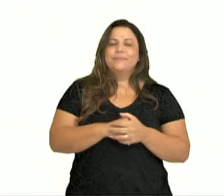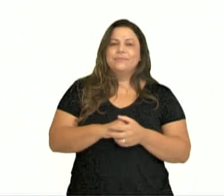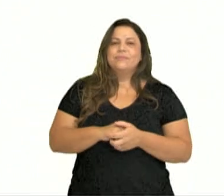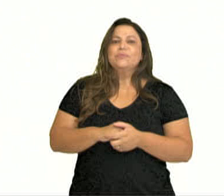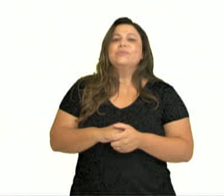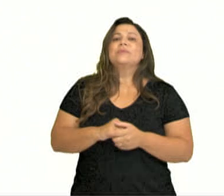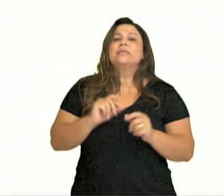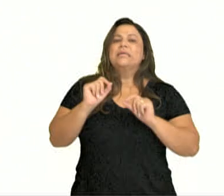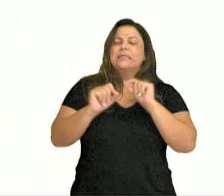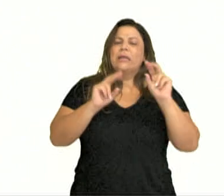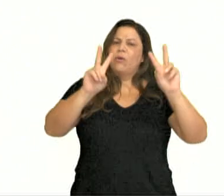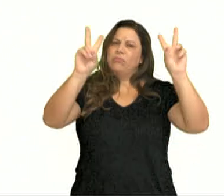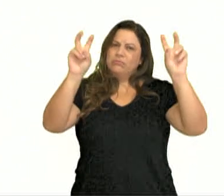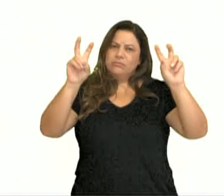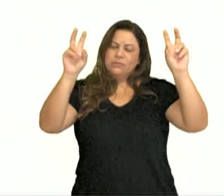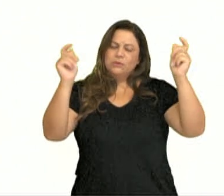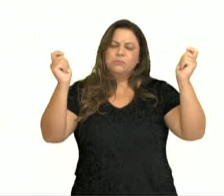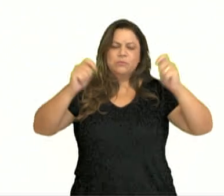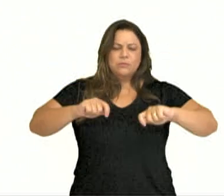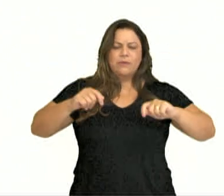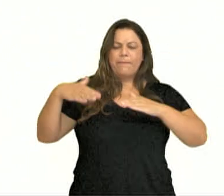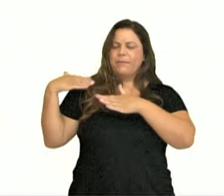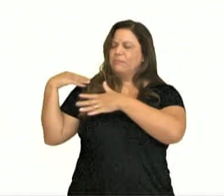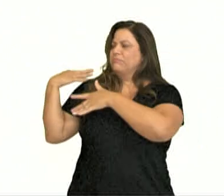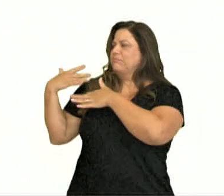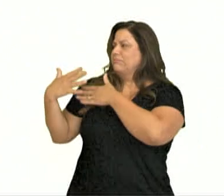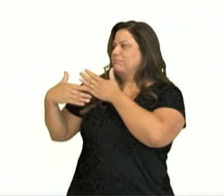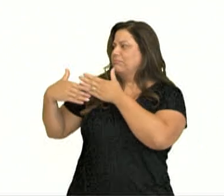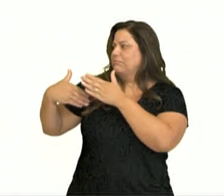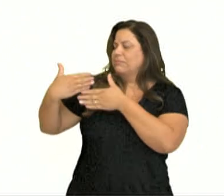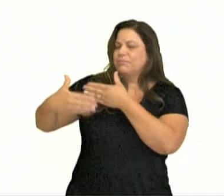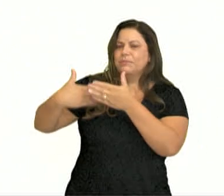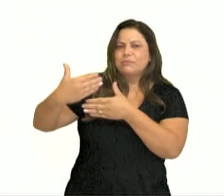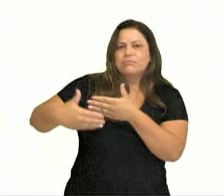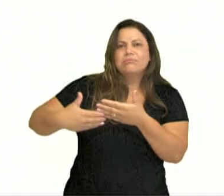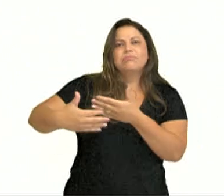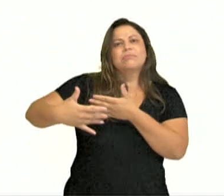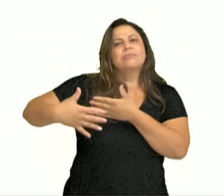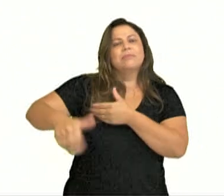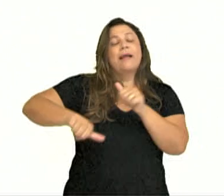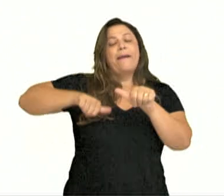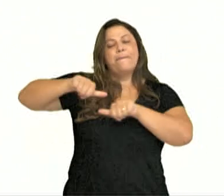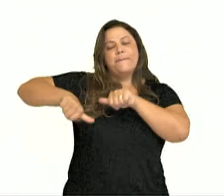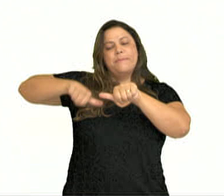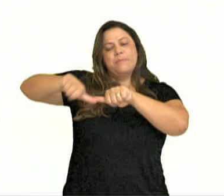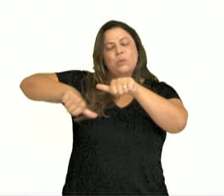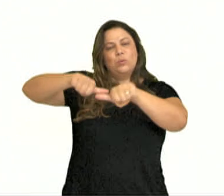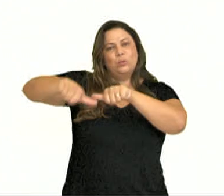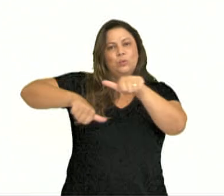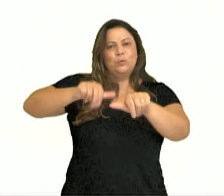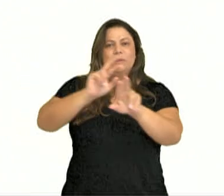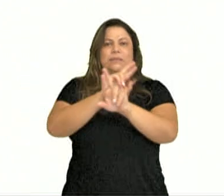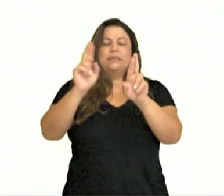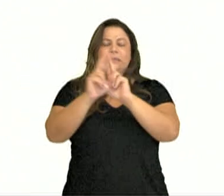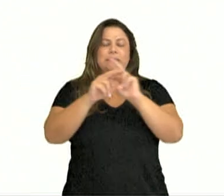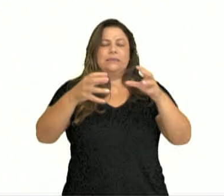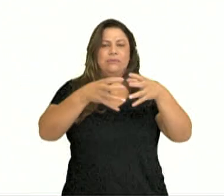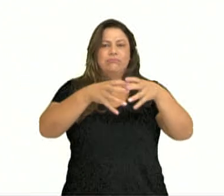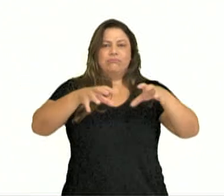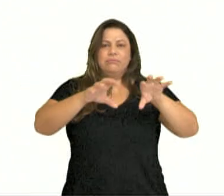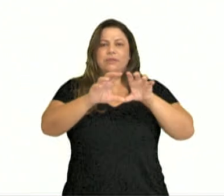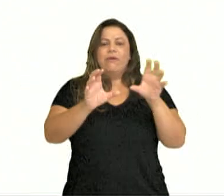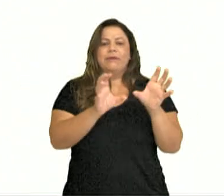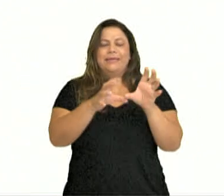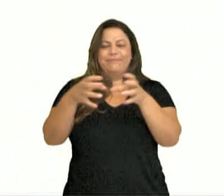protista, ele vem sofrendo ao longo do tempo uma série de mudanças em relação à sua classificação.